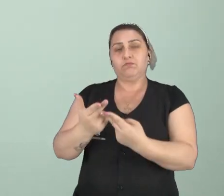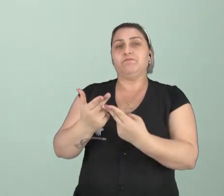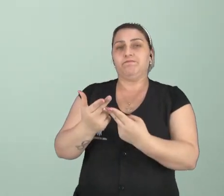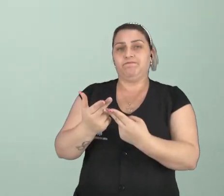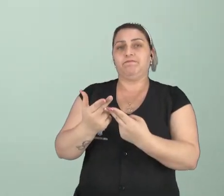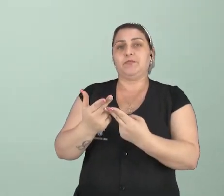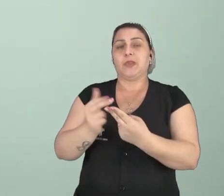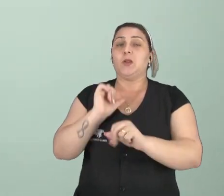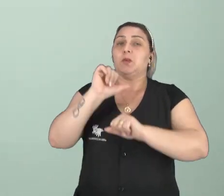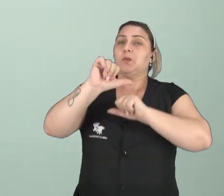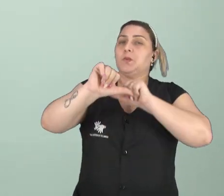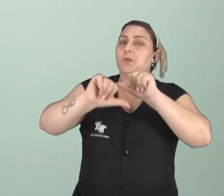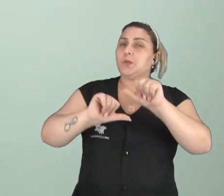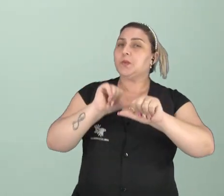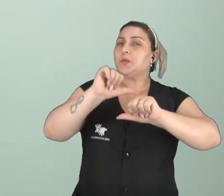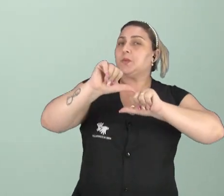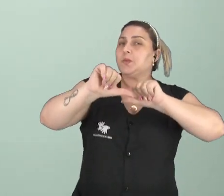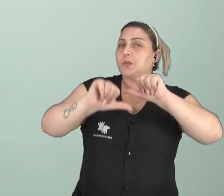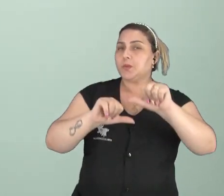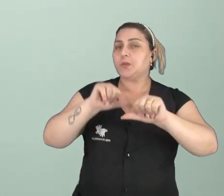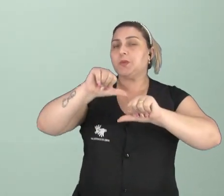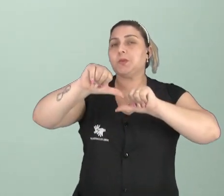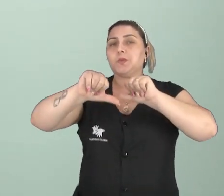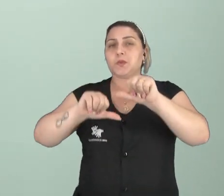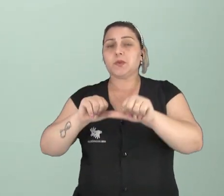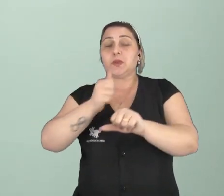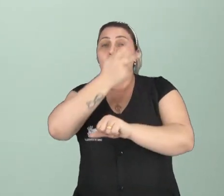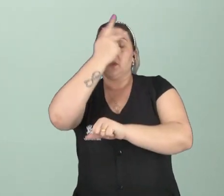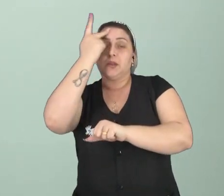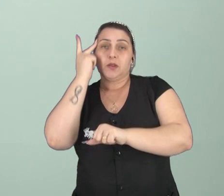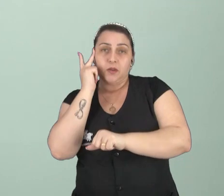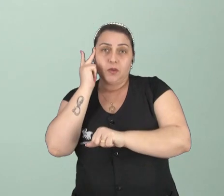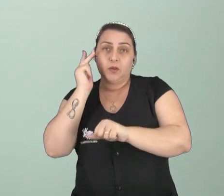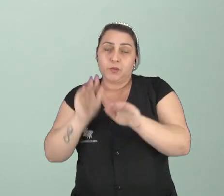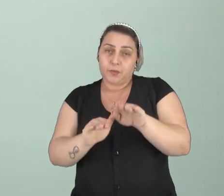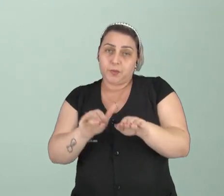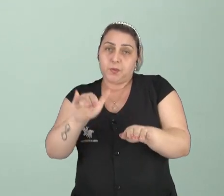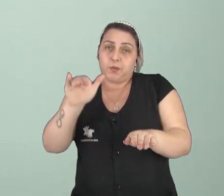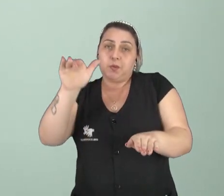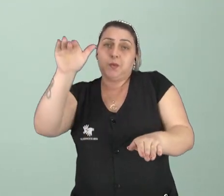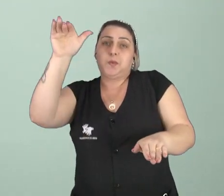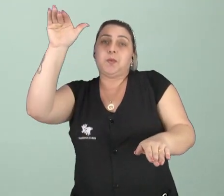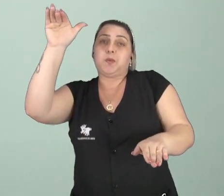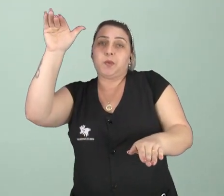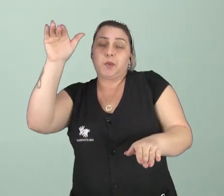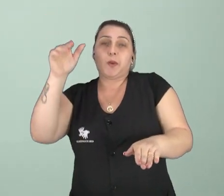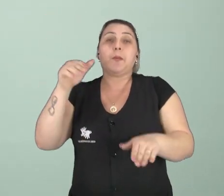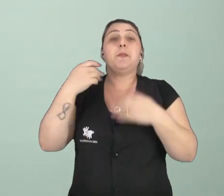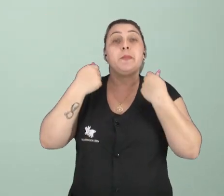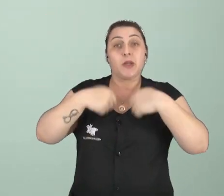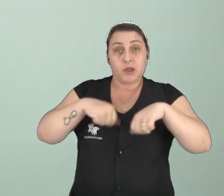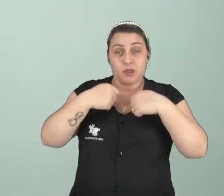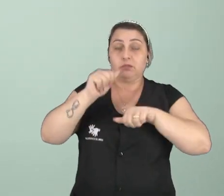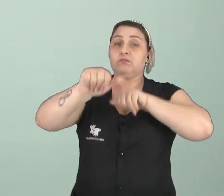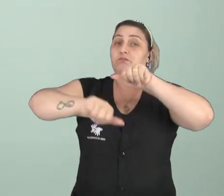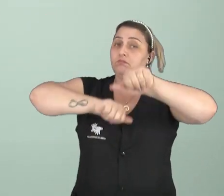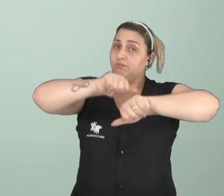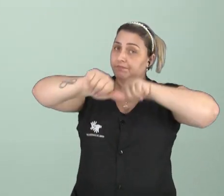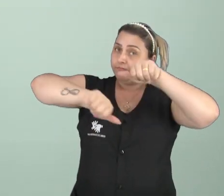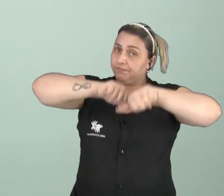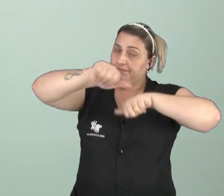paisagens elas vão se modificando, então à medida que o ser humano vai evoluindo, o ser humano vai havendo a necessidade